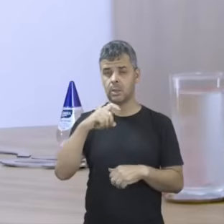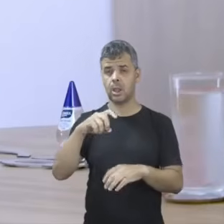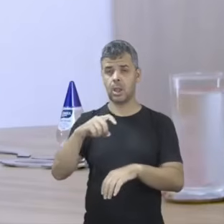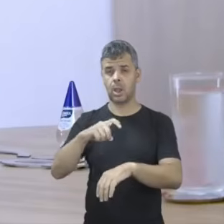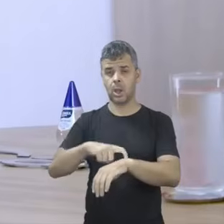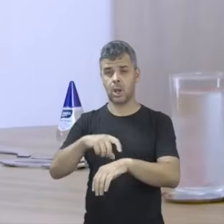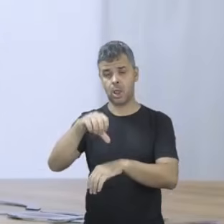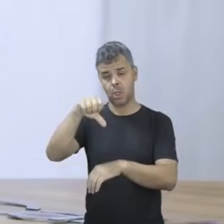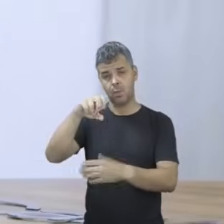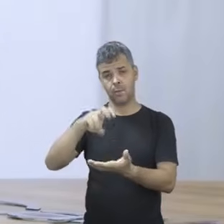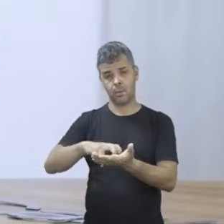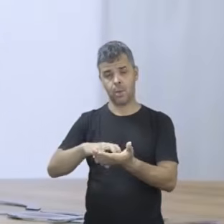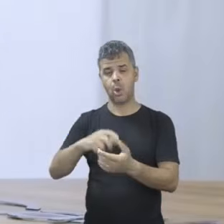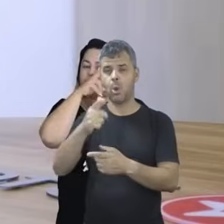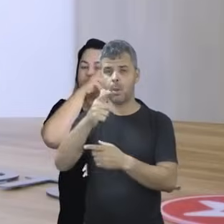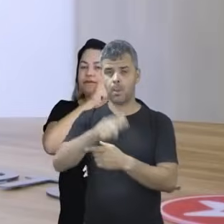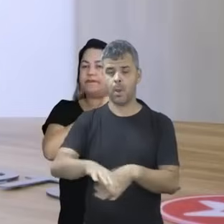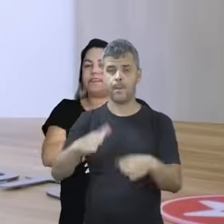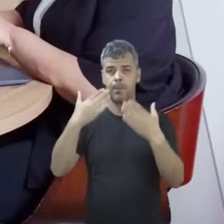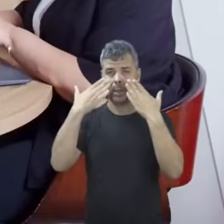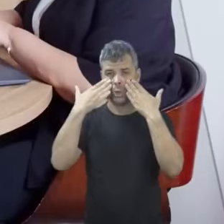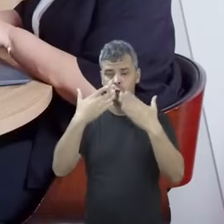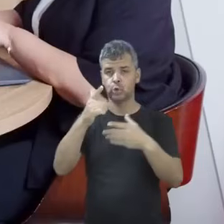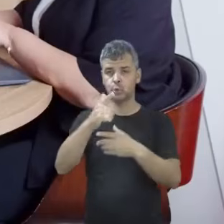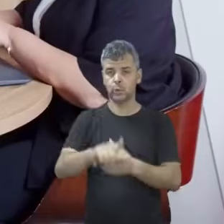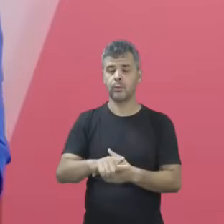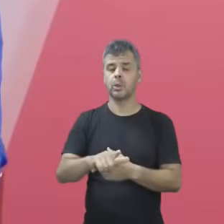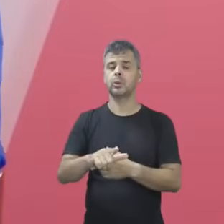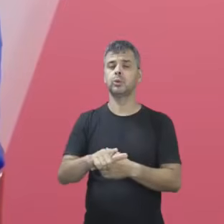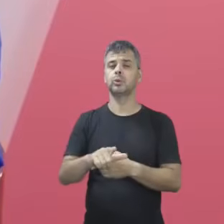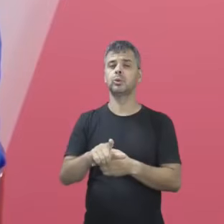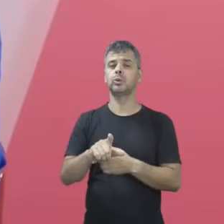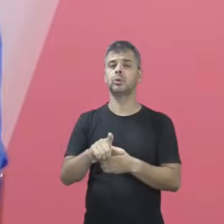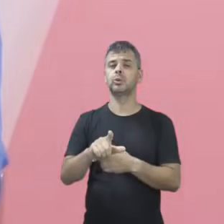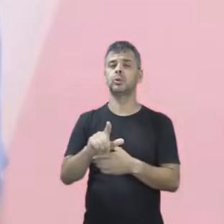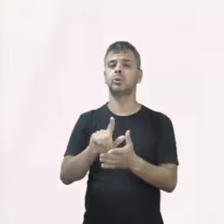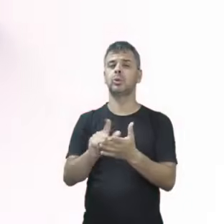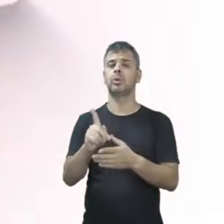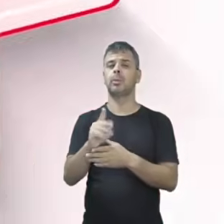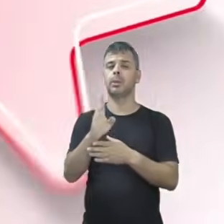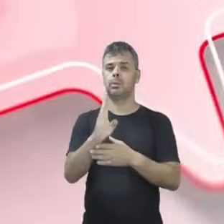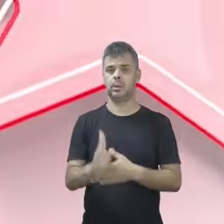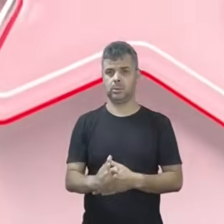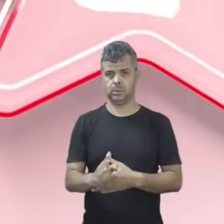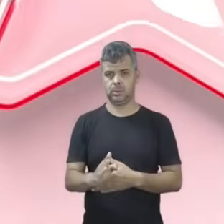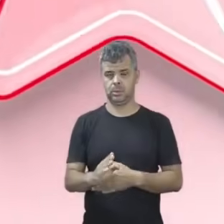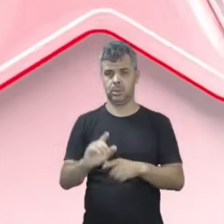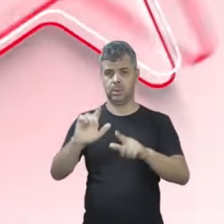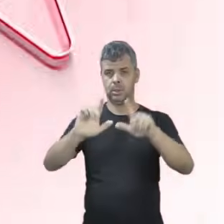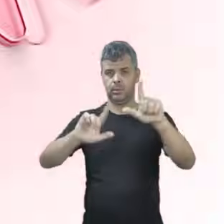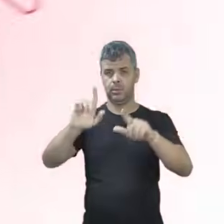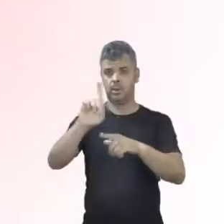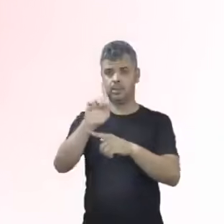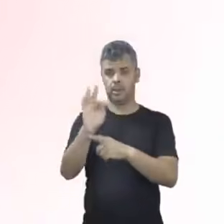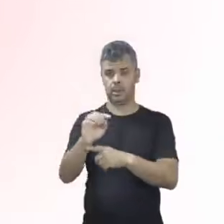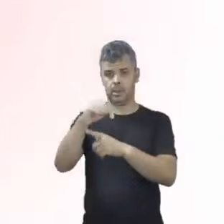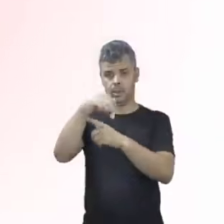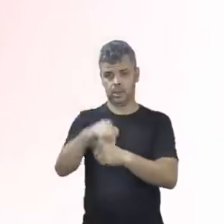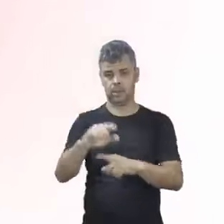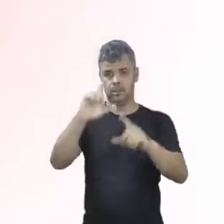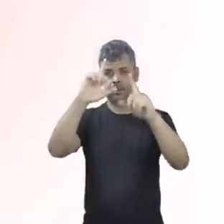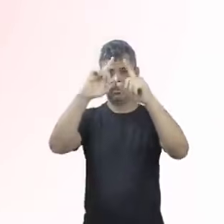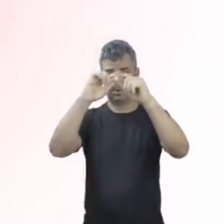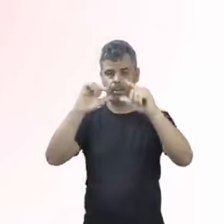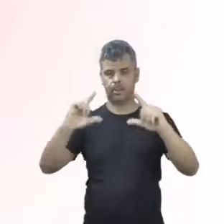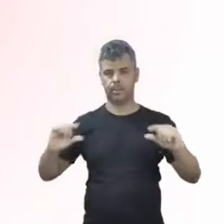9 da manhã. Ou confira a reapresentação logo após a reprise do jornal PT Brasil. TV PT. Aqui brilha